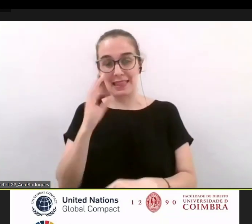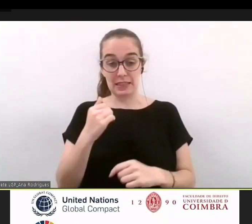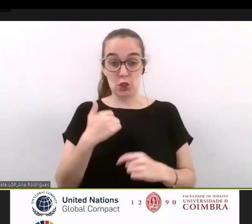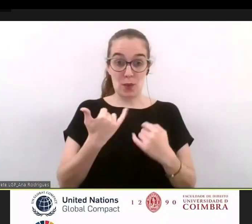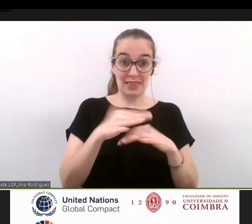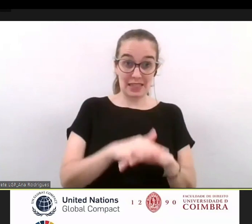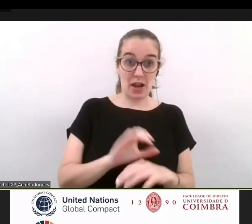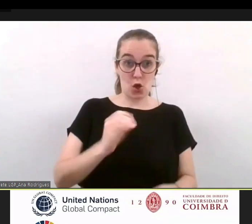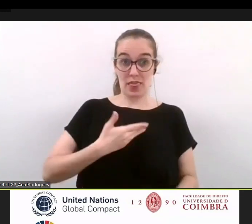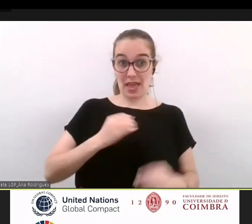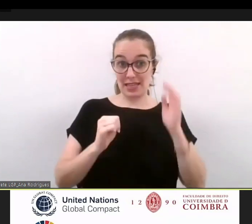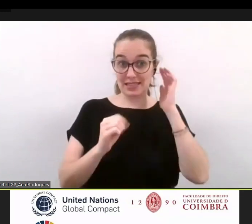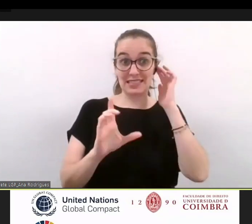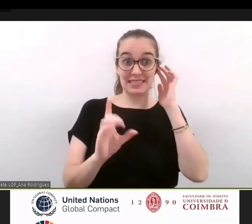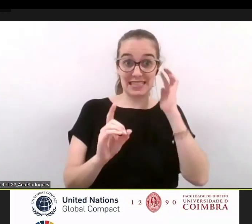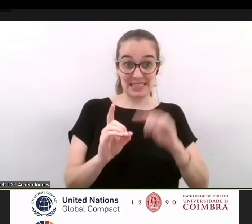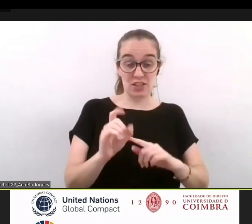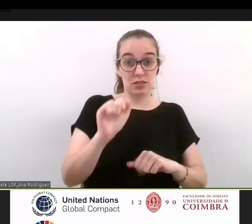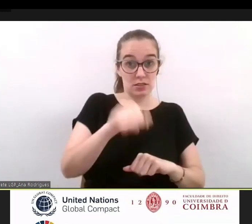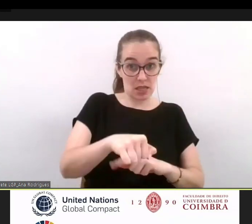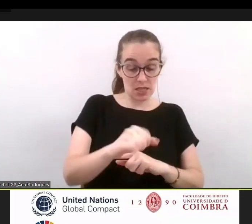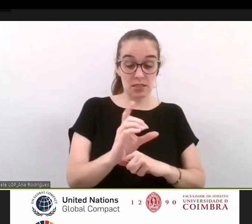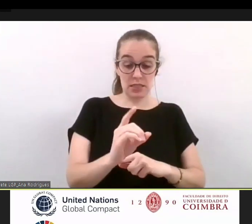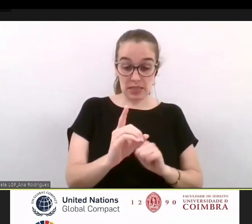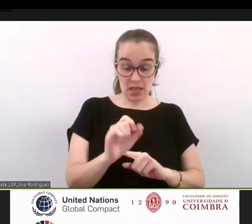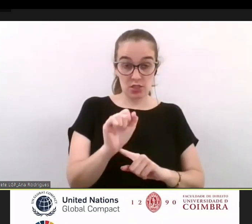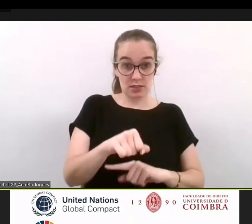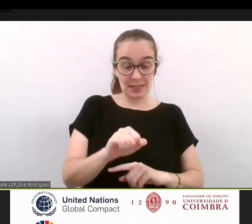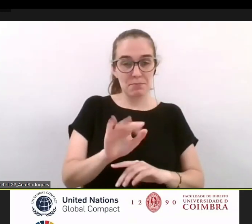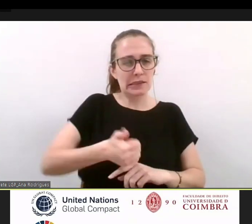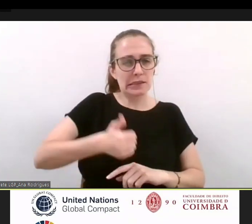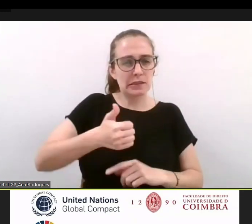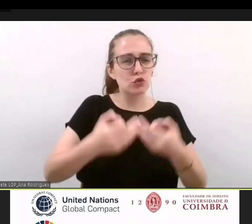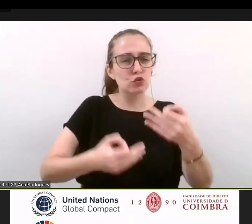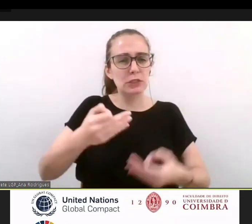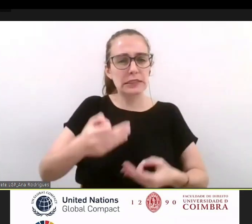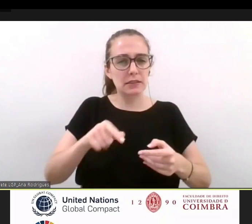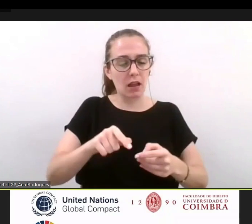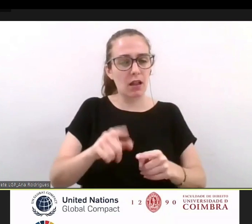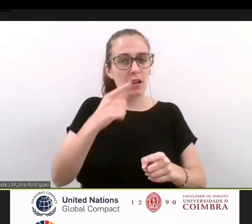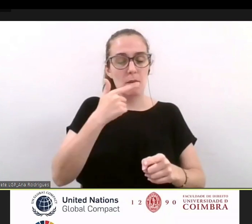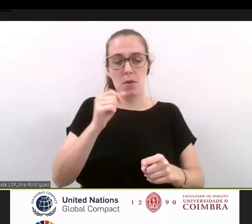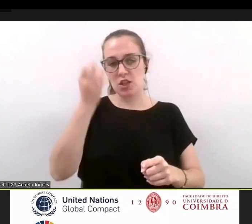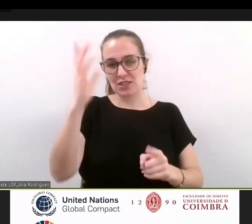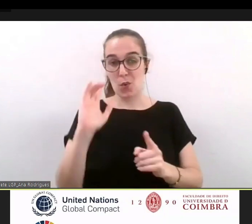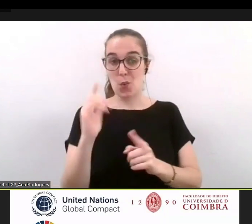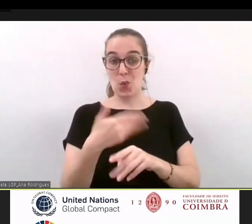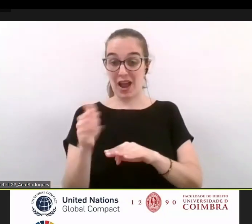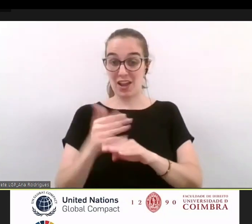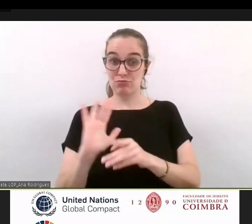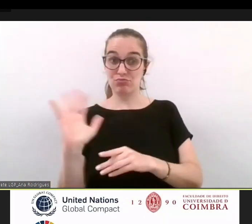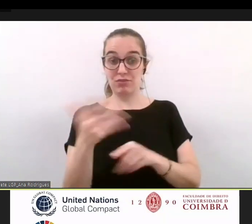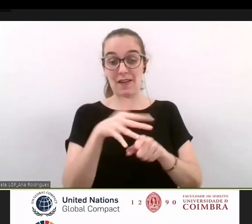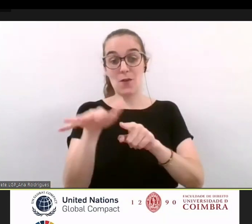o ODS 16, sobretudo na dimensão de justiça, na realização de todos os outros